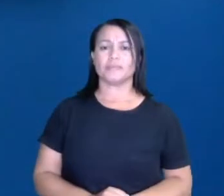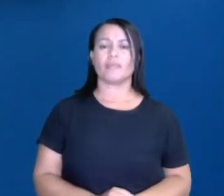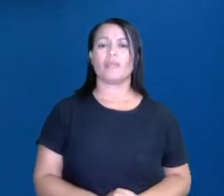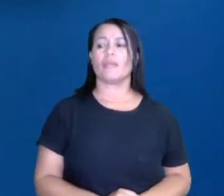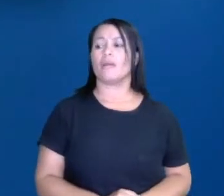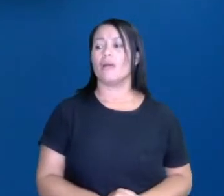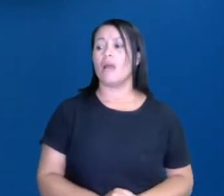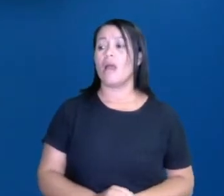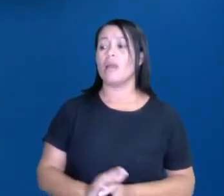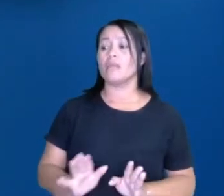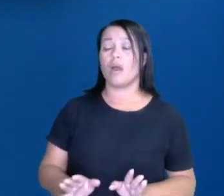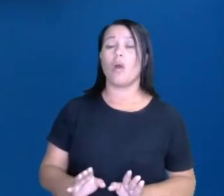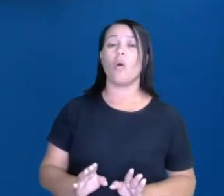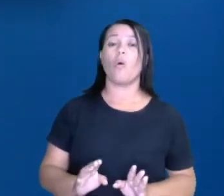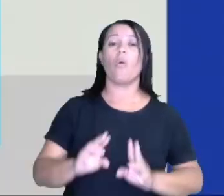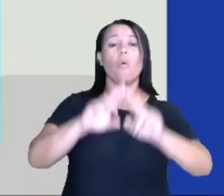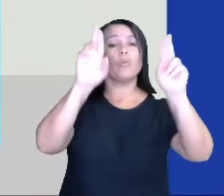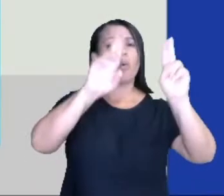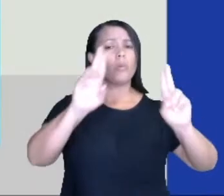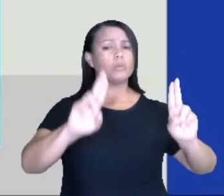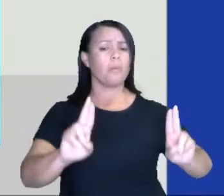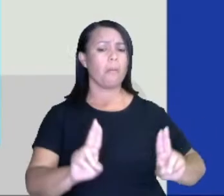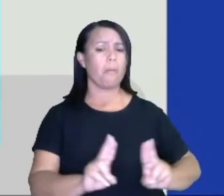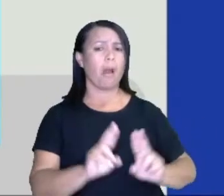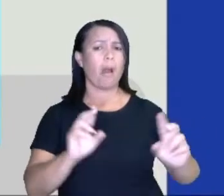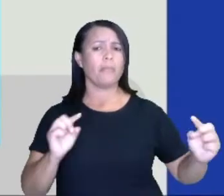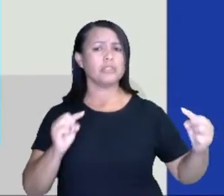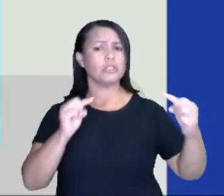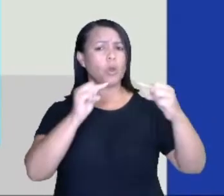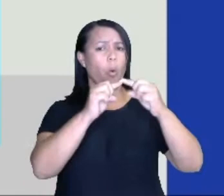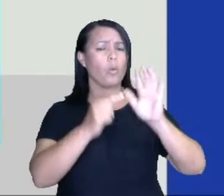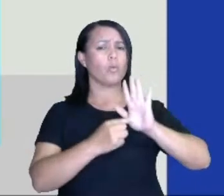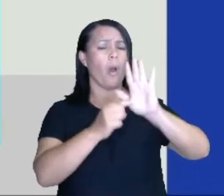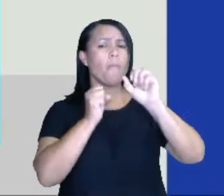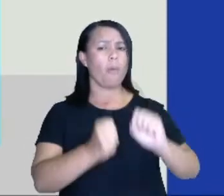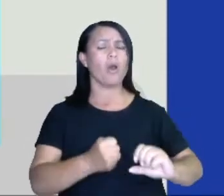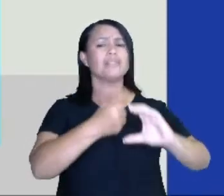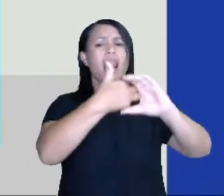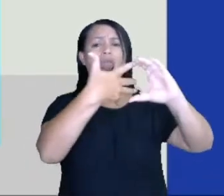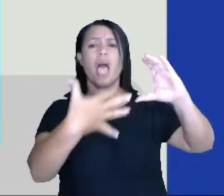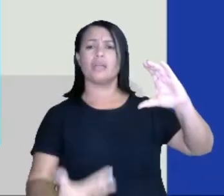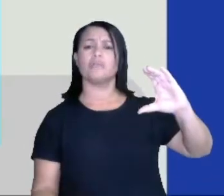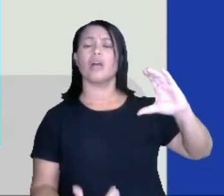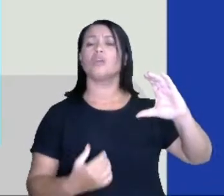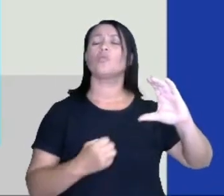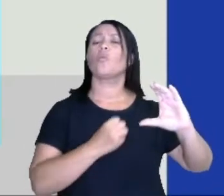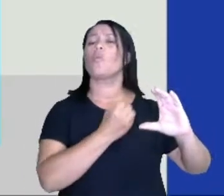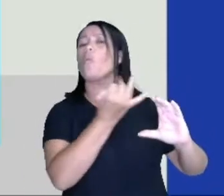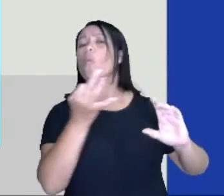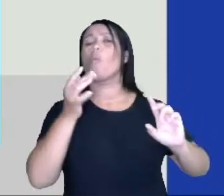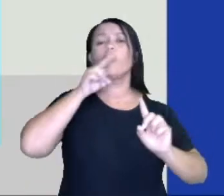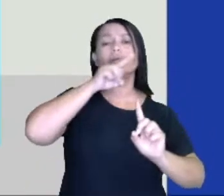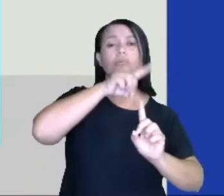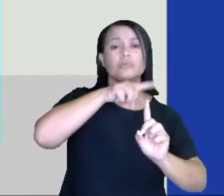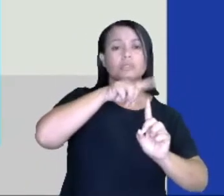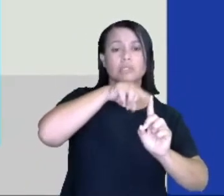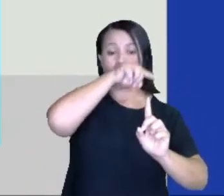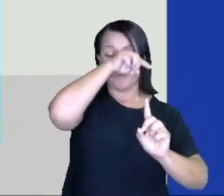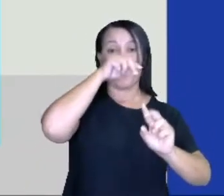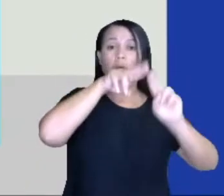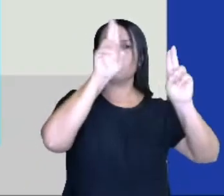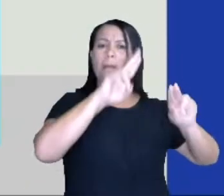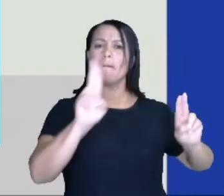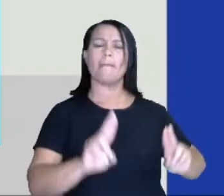Os mapas, de acordo com o que eles mostram, eles podem ser classificados quanto aos tipos. Os